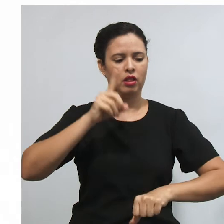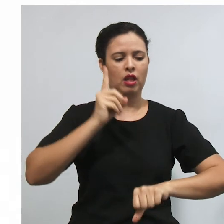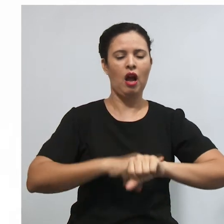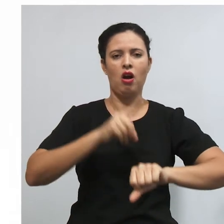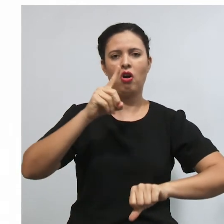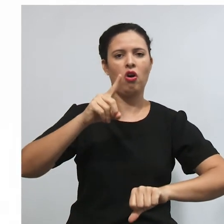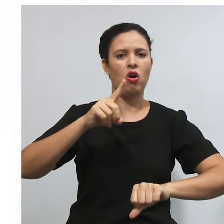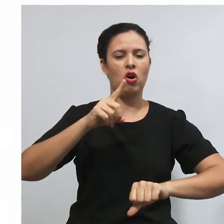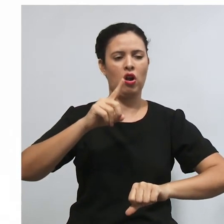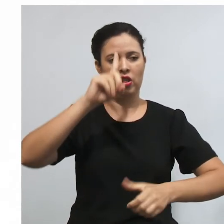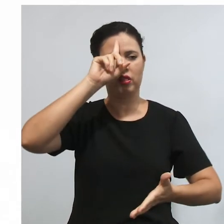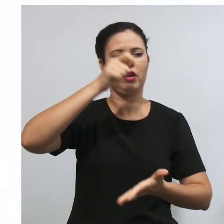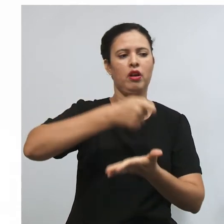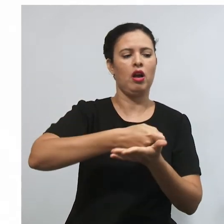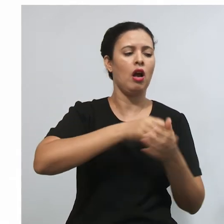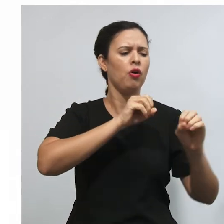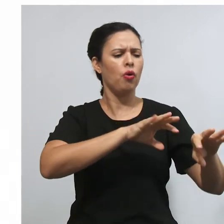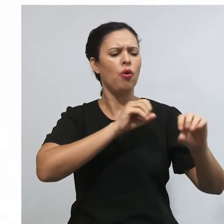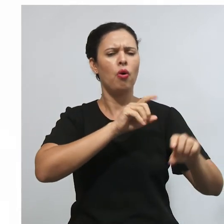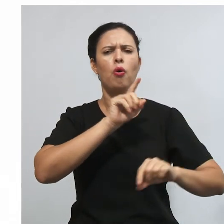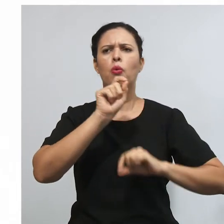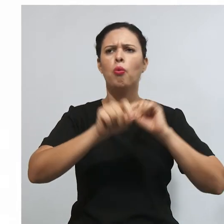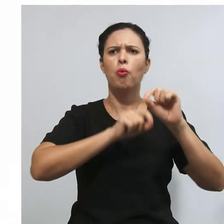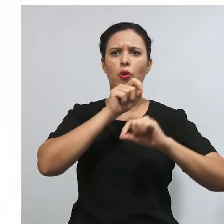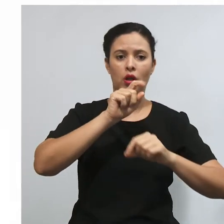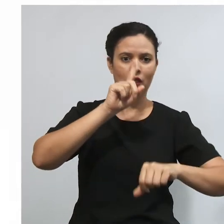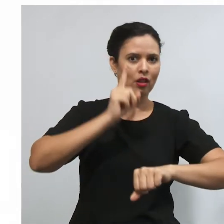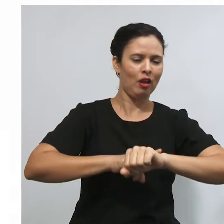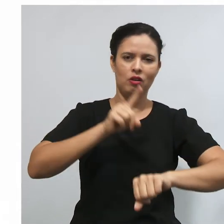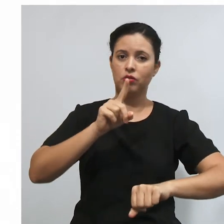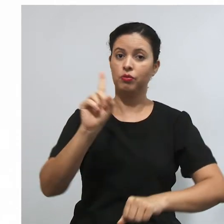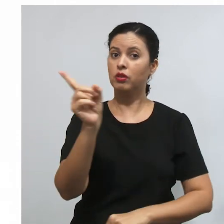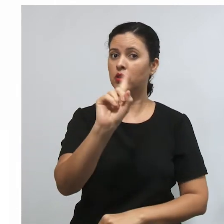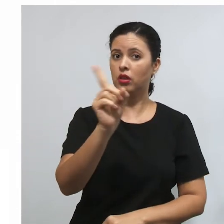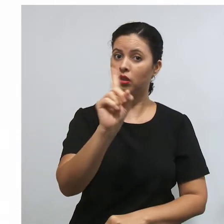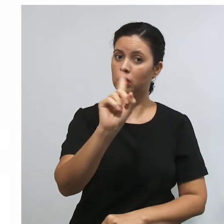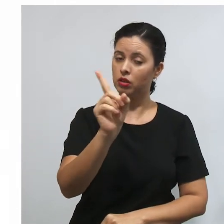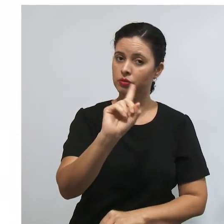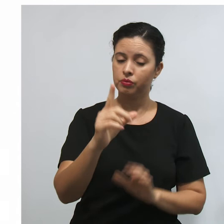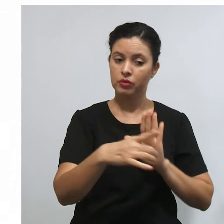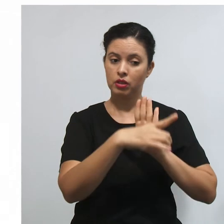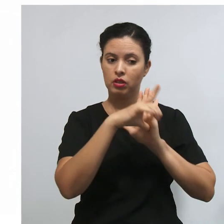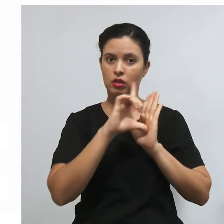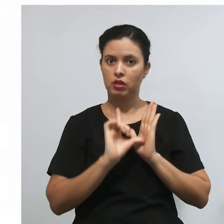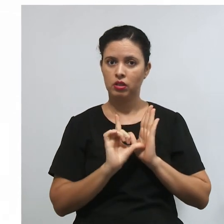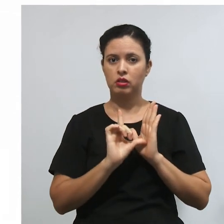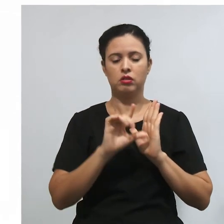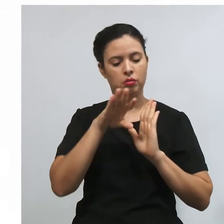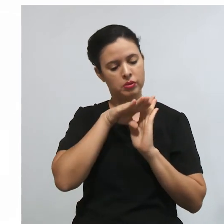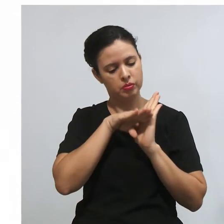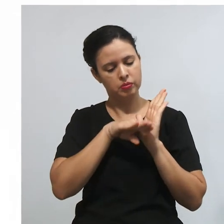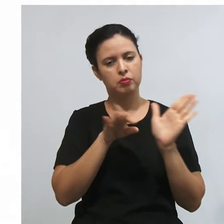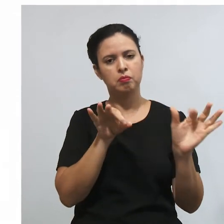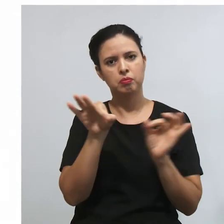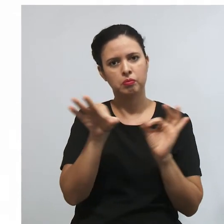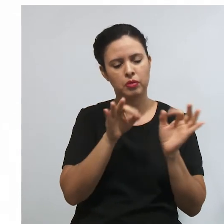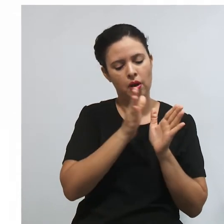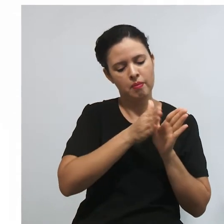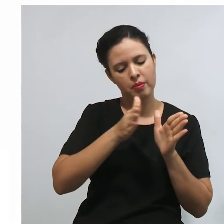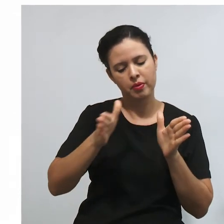improviso, né? Não vamos improvisar. E aqui no planejamento, onde o professor explicita os princípios, diretrizes